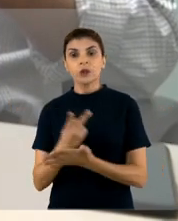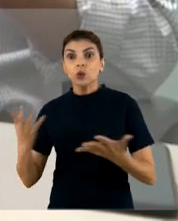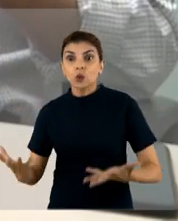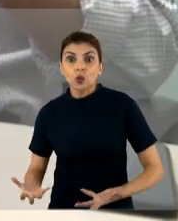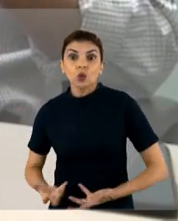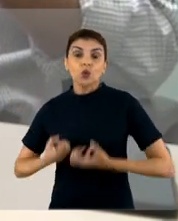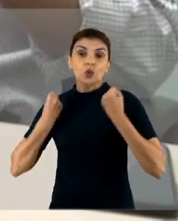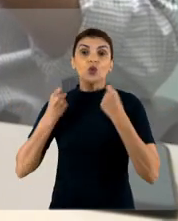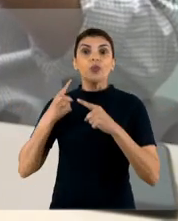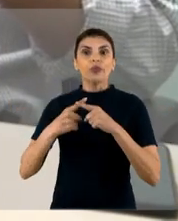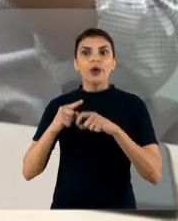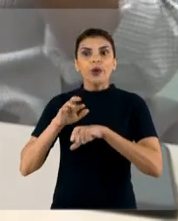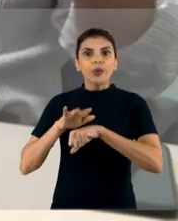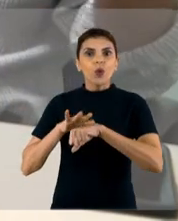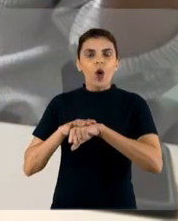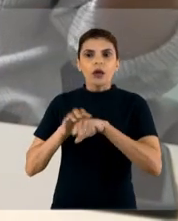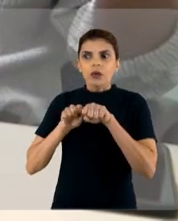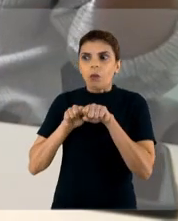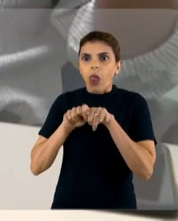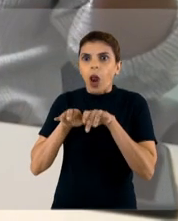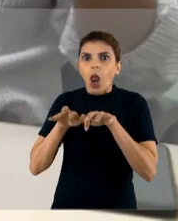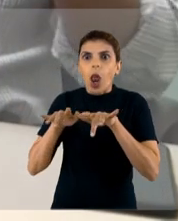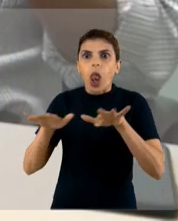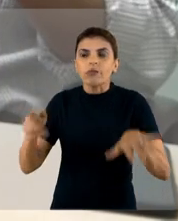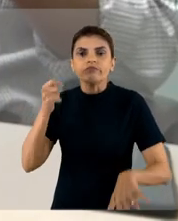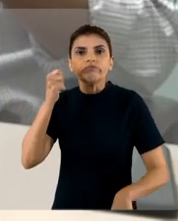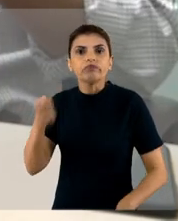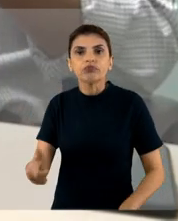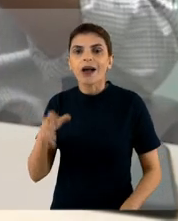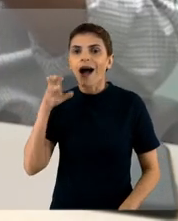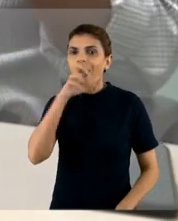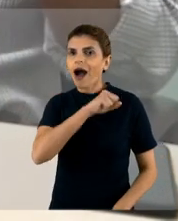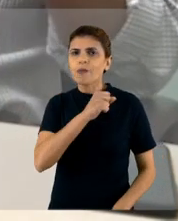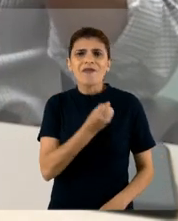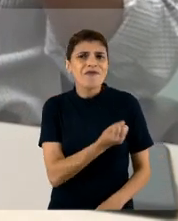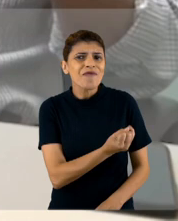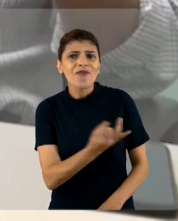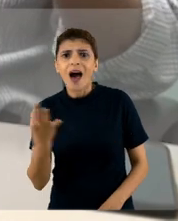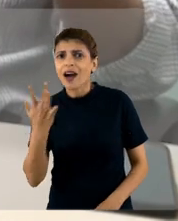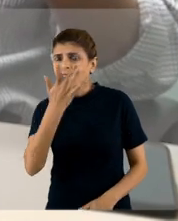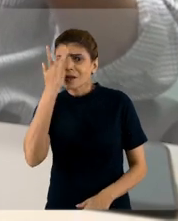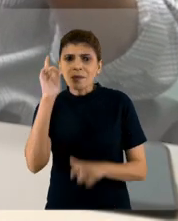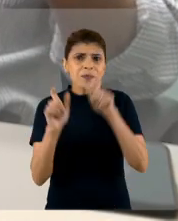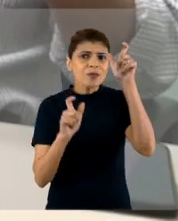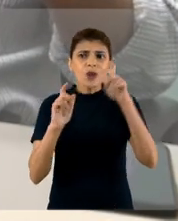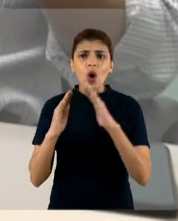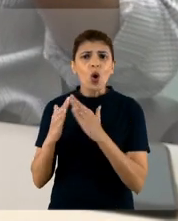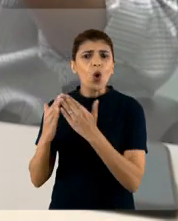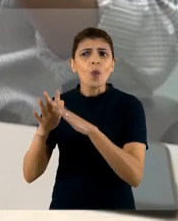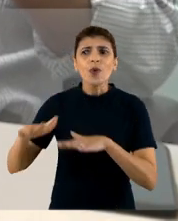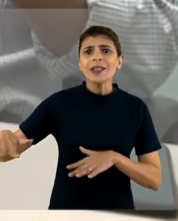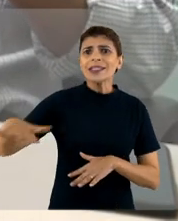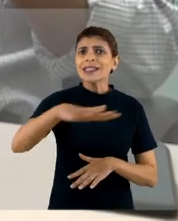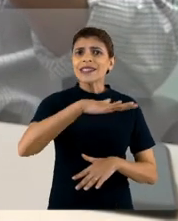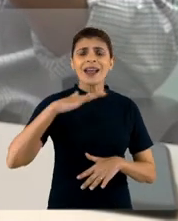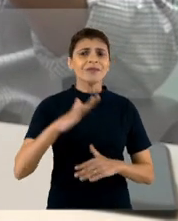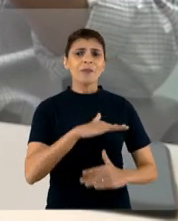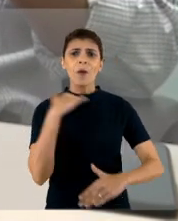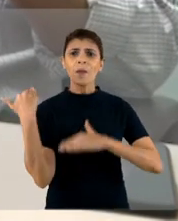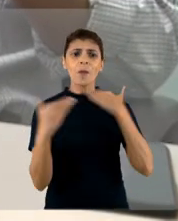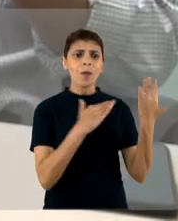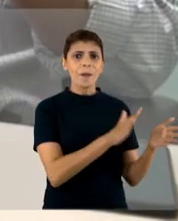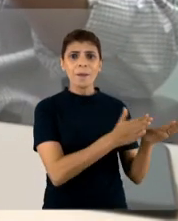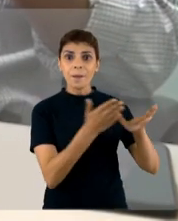que é o fato de que a doença se disseminou muito rápido né foi identificado vários milhares de casos na na na comunidade então a gente vê